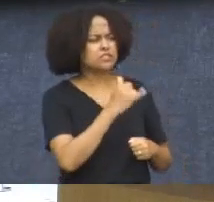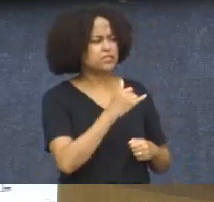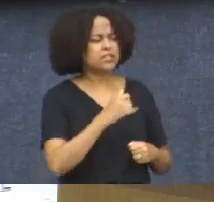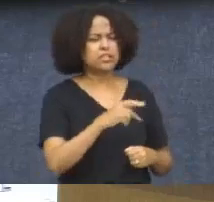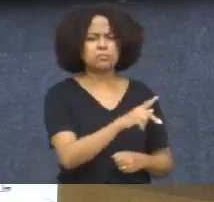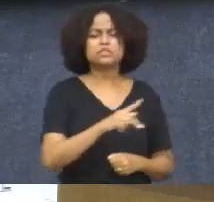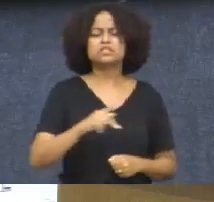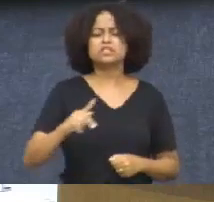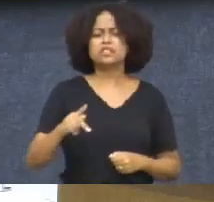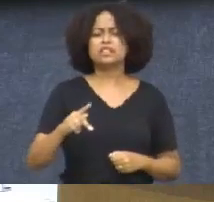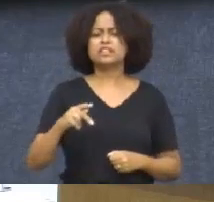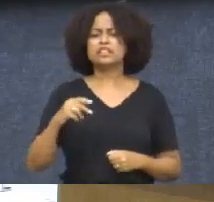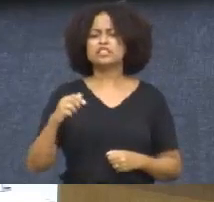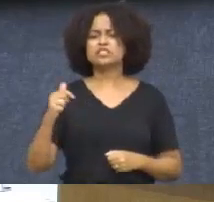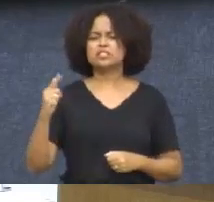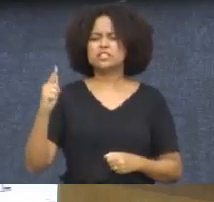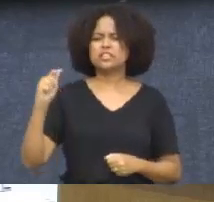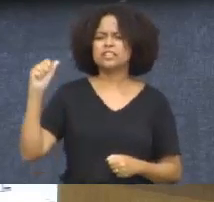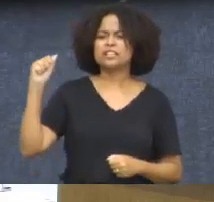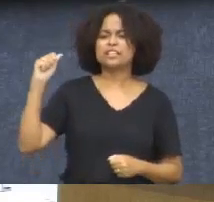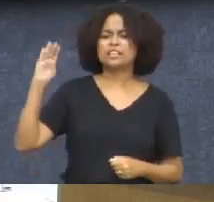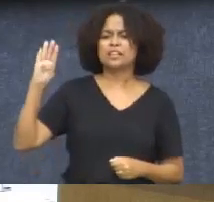presidente, que esse seu